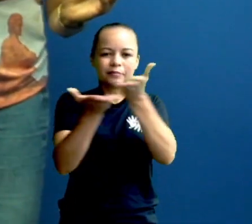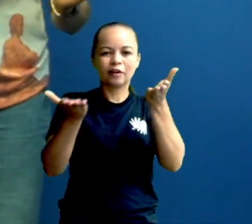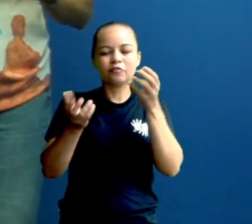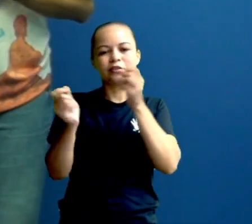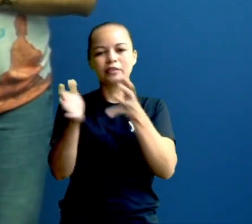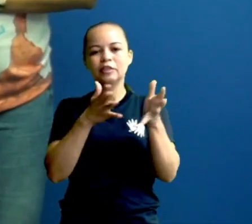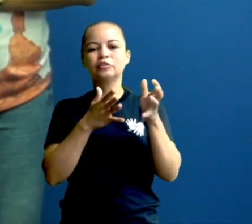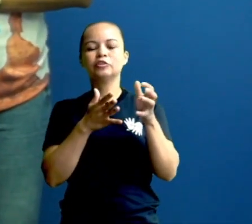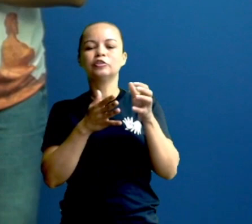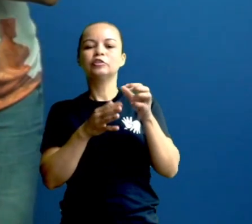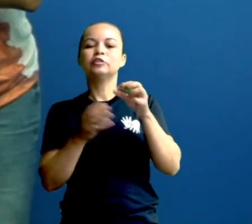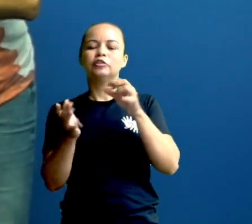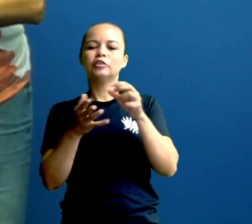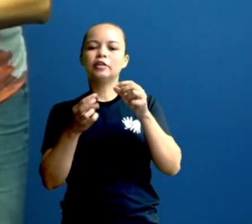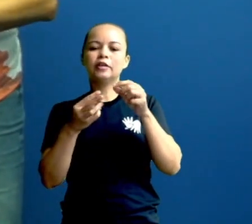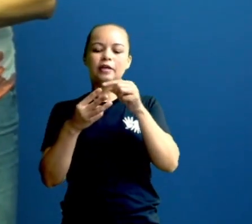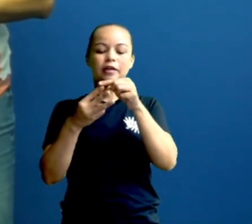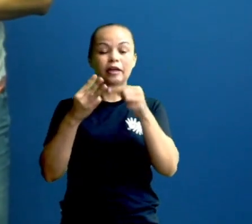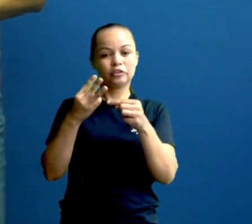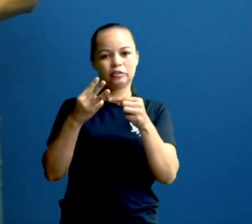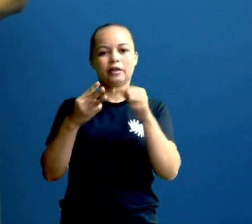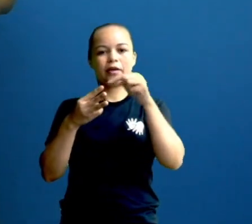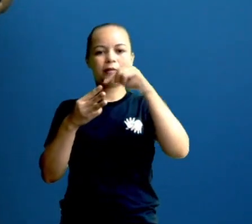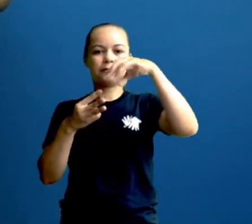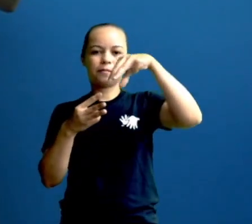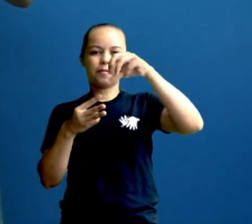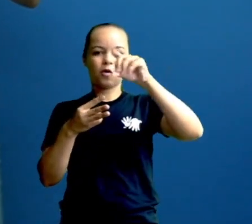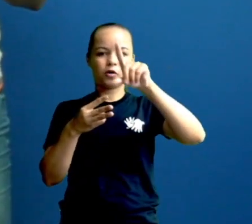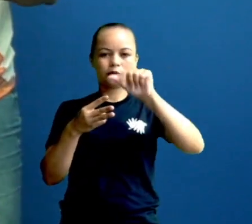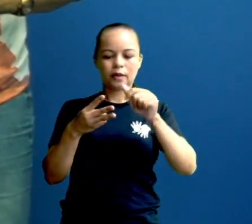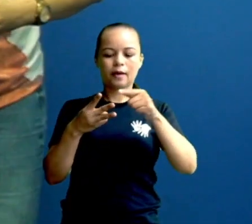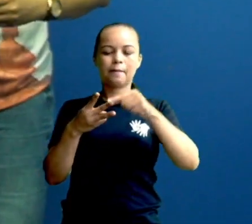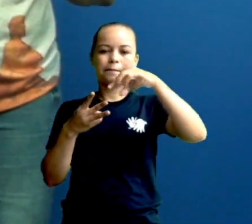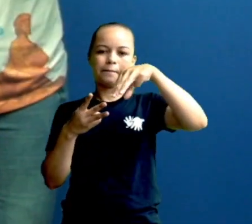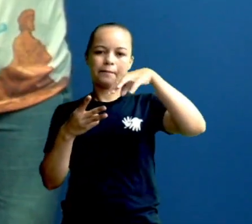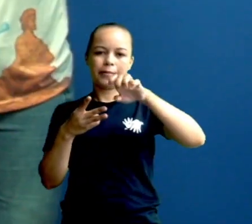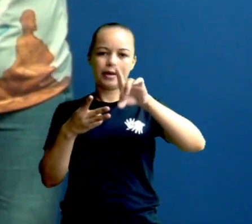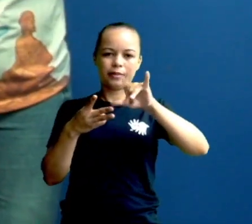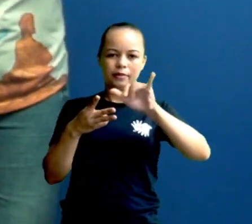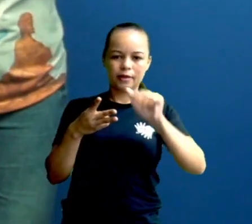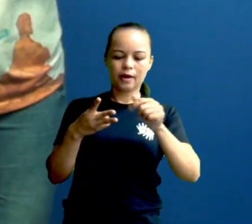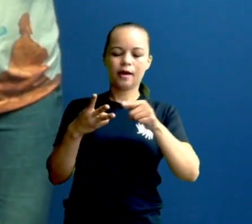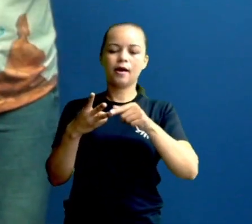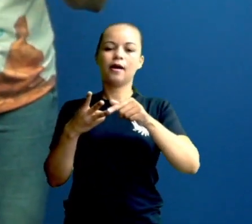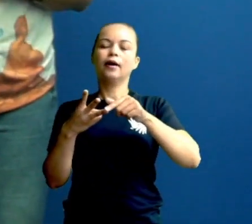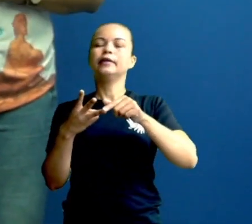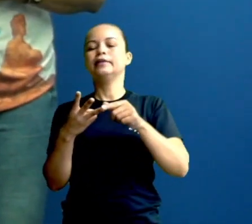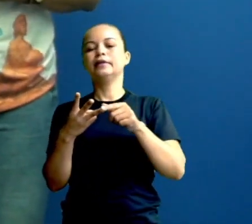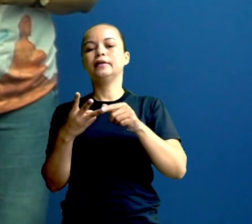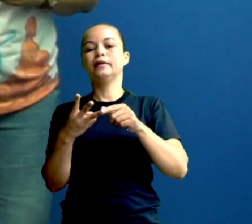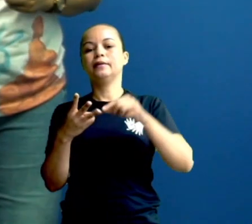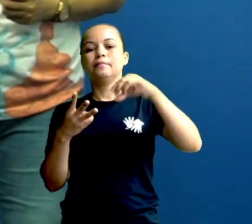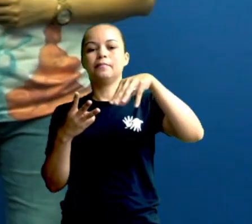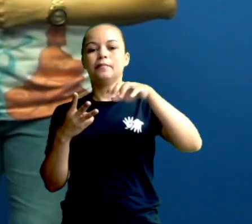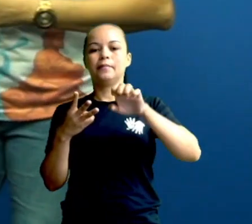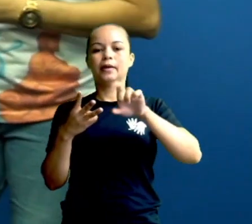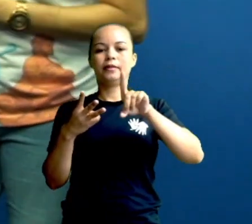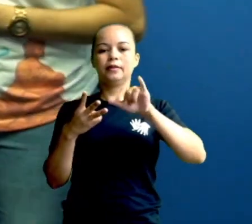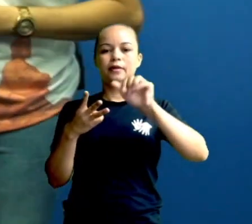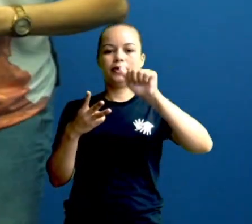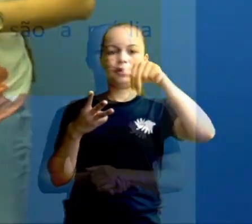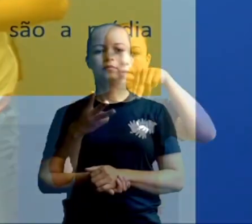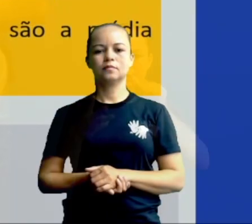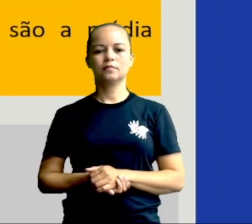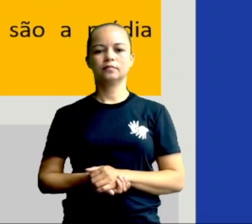média aritmética, moda e mediana, e que vocês possam ampliar mais esse conhecimento junto com os professores